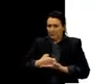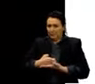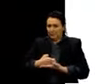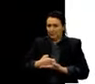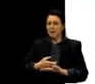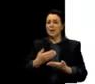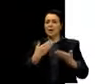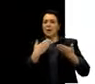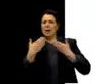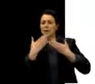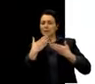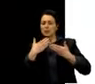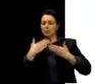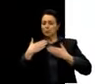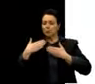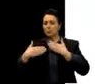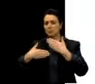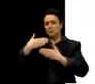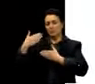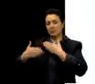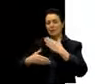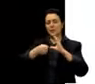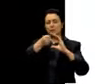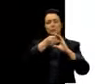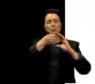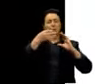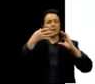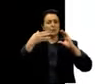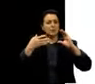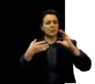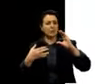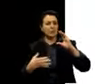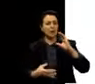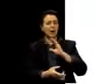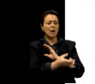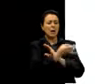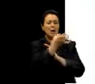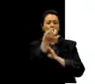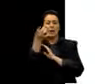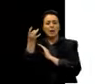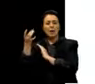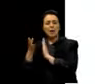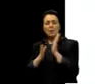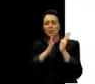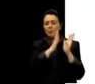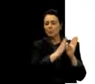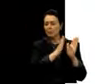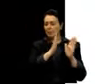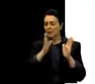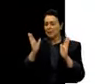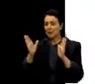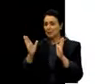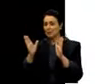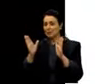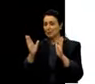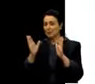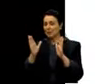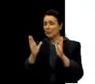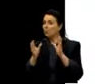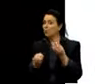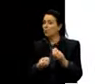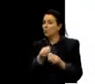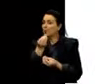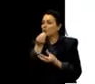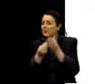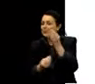seu desenvolvimento e caracterizando cada processo durante a formação do